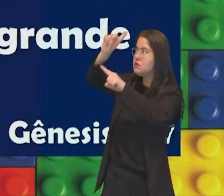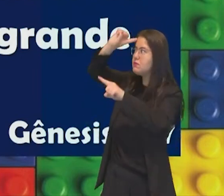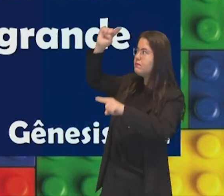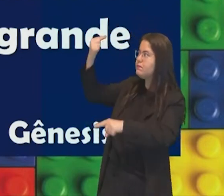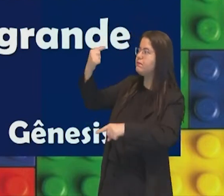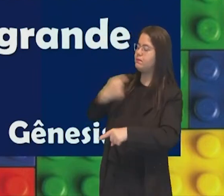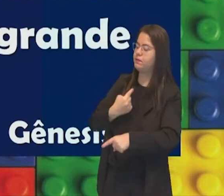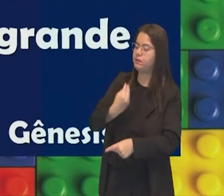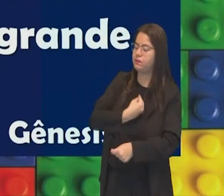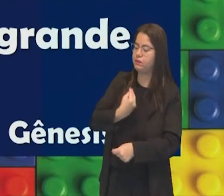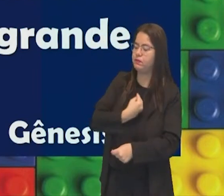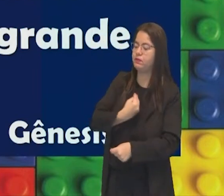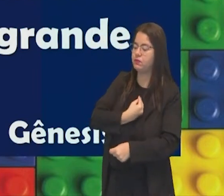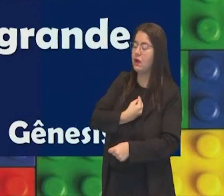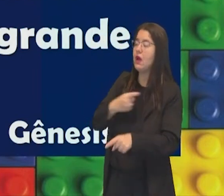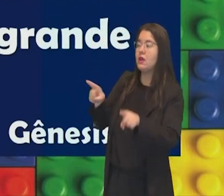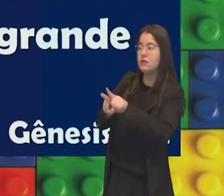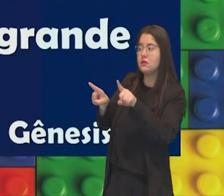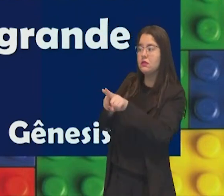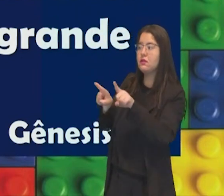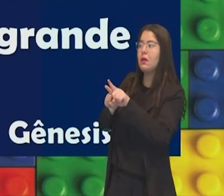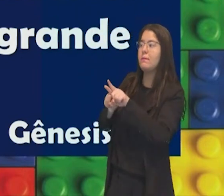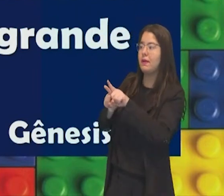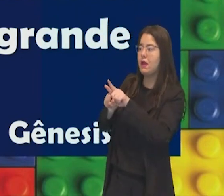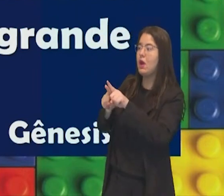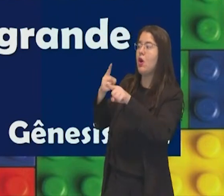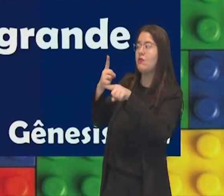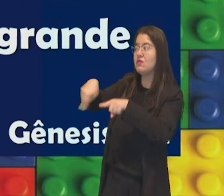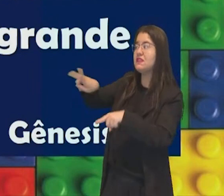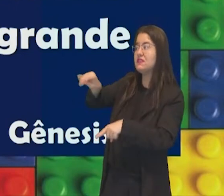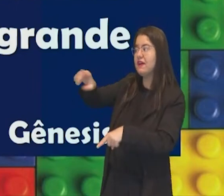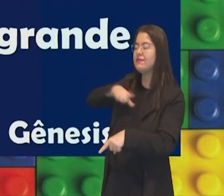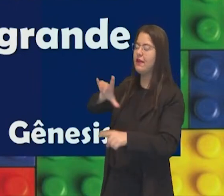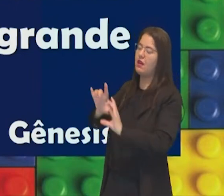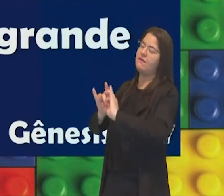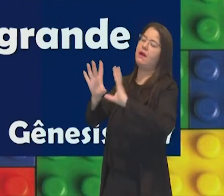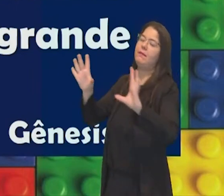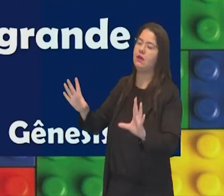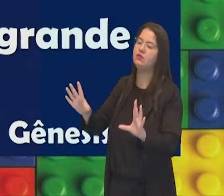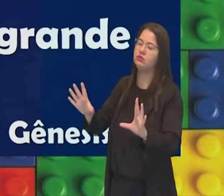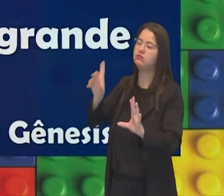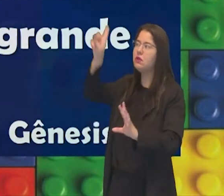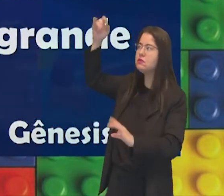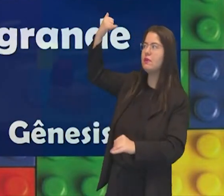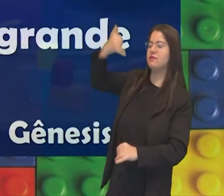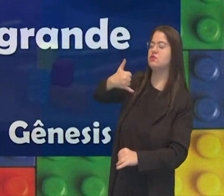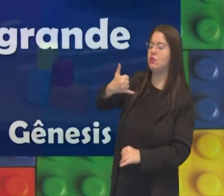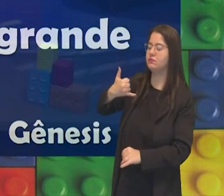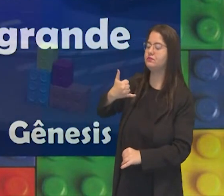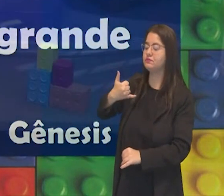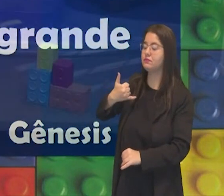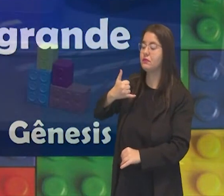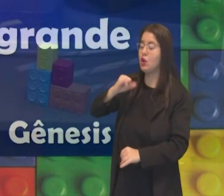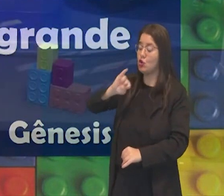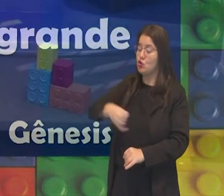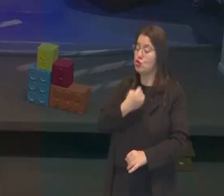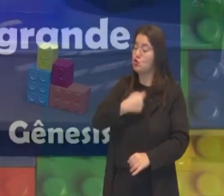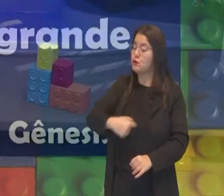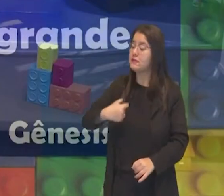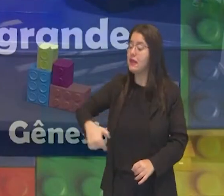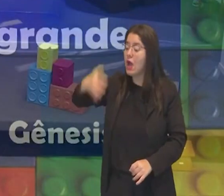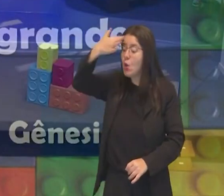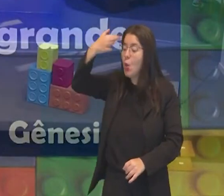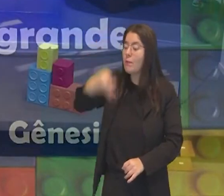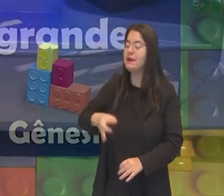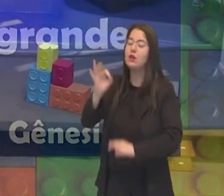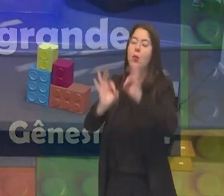vocês fosse salva por meio de um grande livramento. O José entendeu o